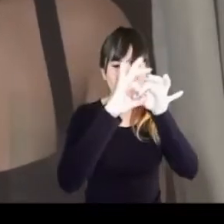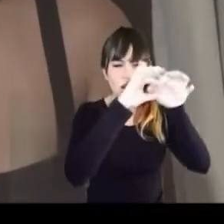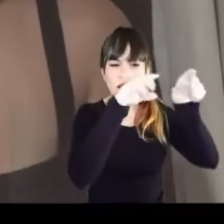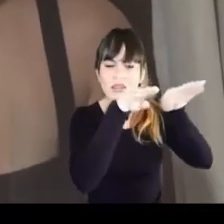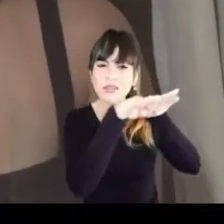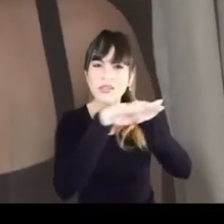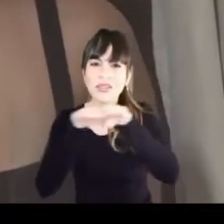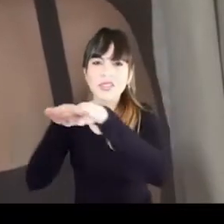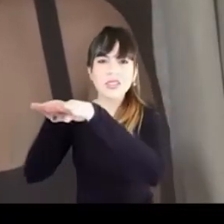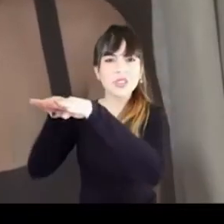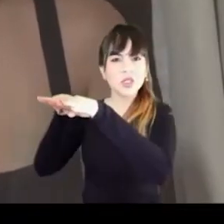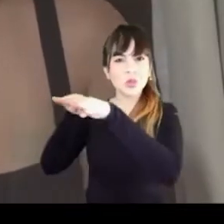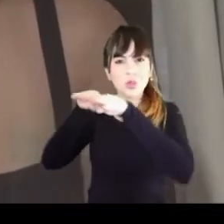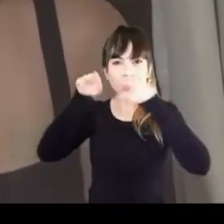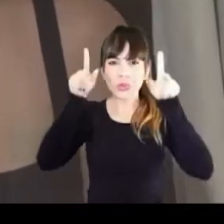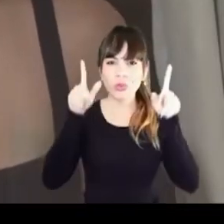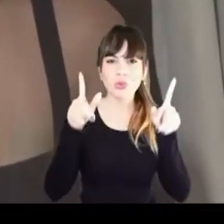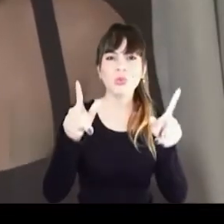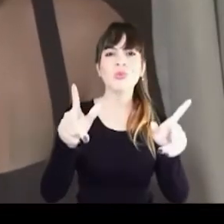o Atlântico,